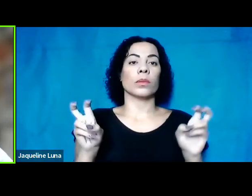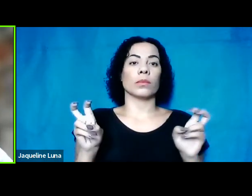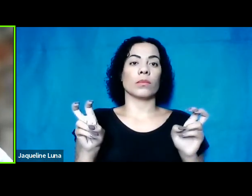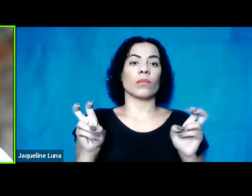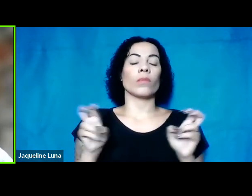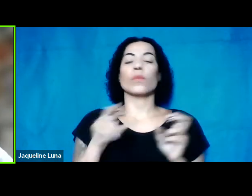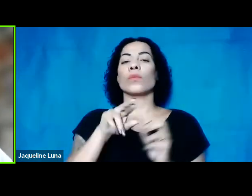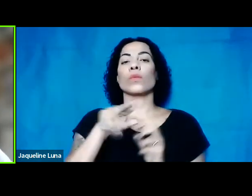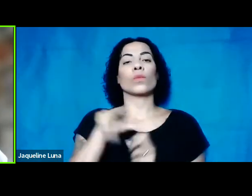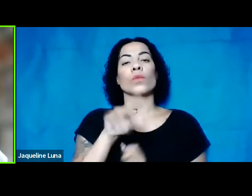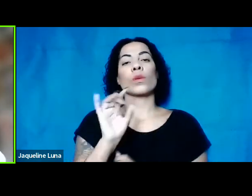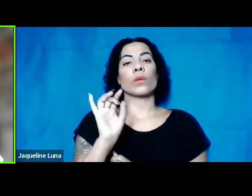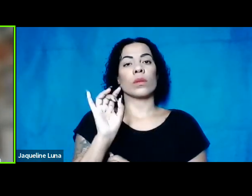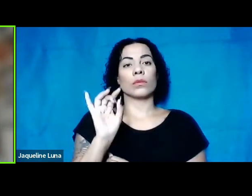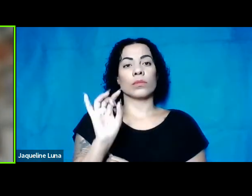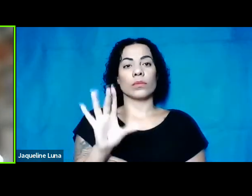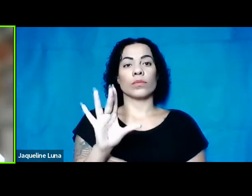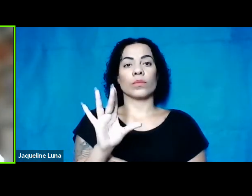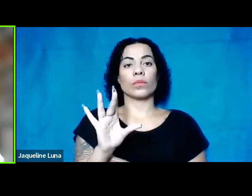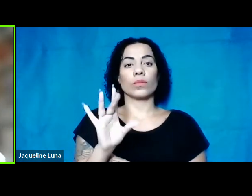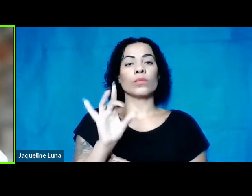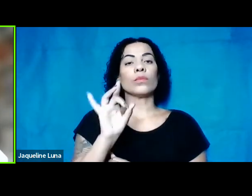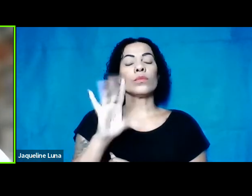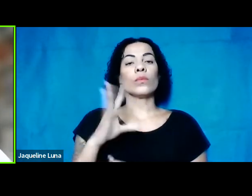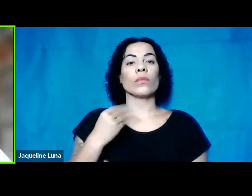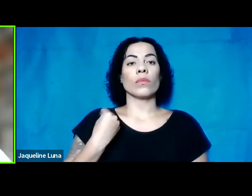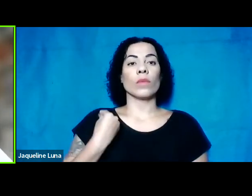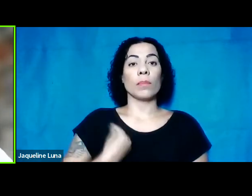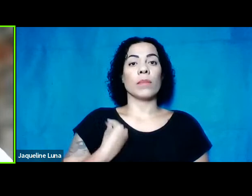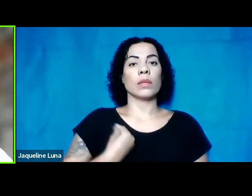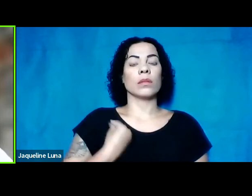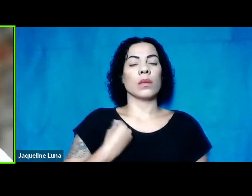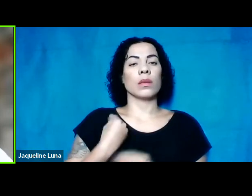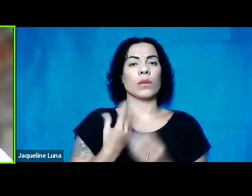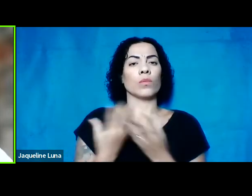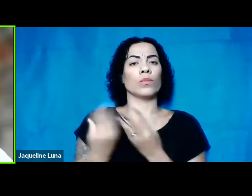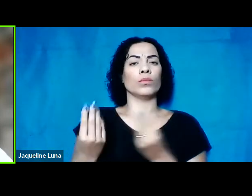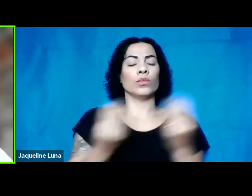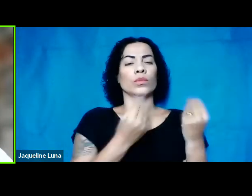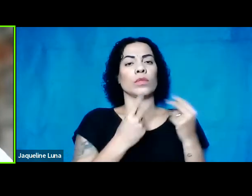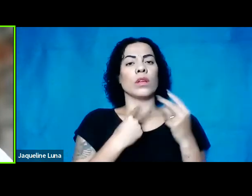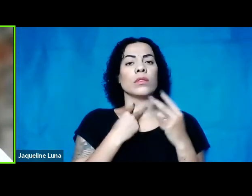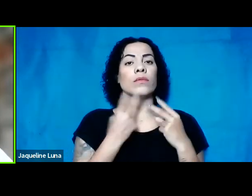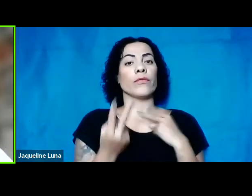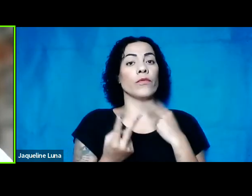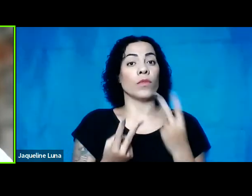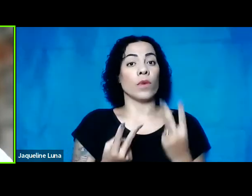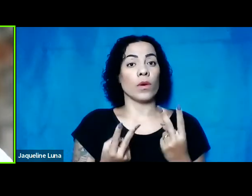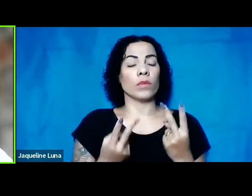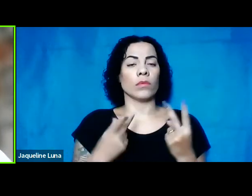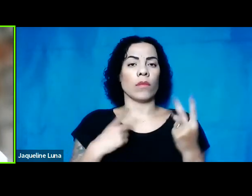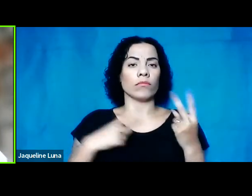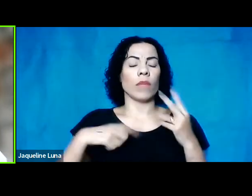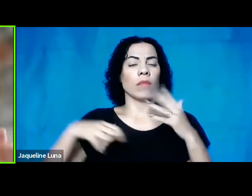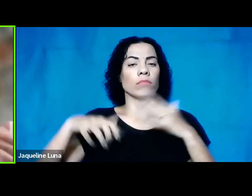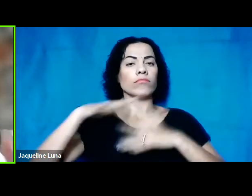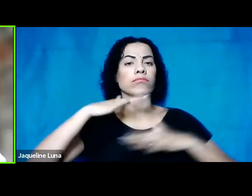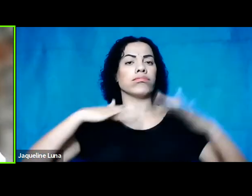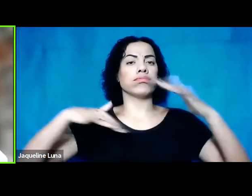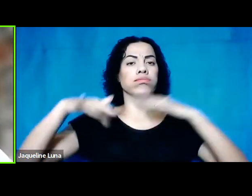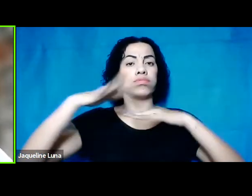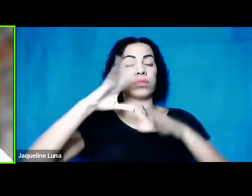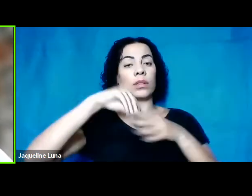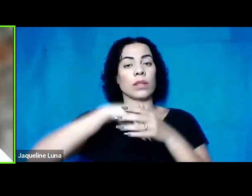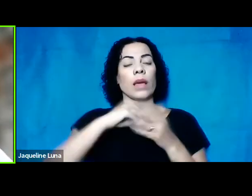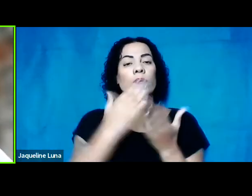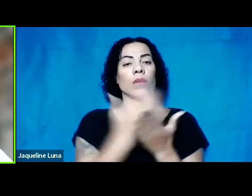não só a presença de tantas vozes que circulam na revista Rádios e